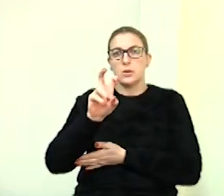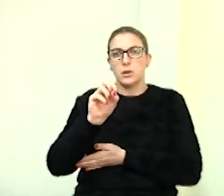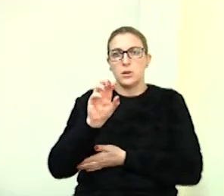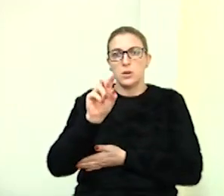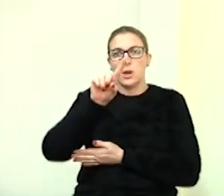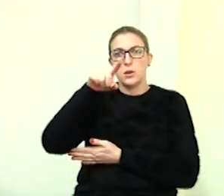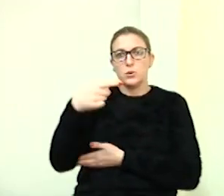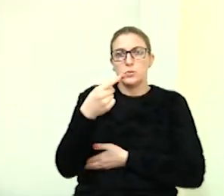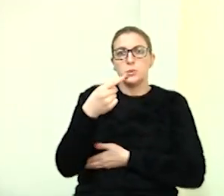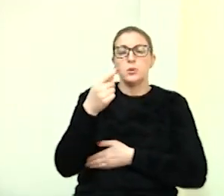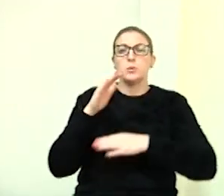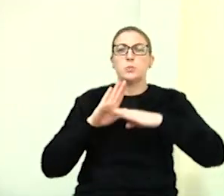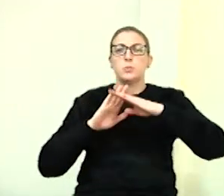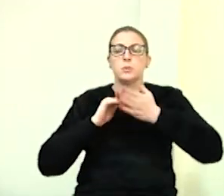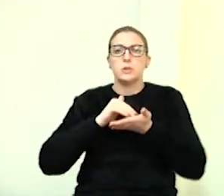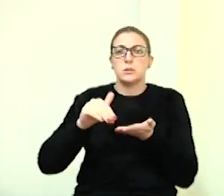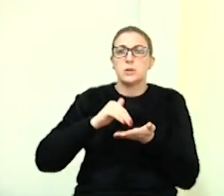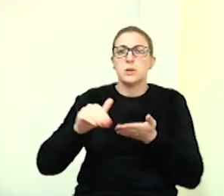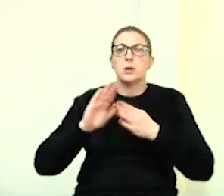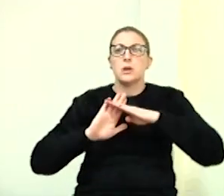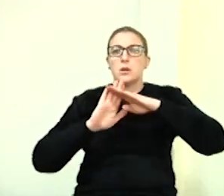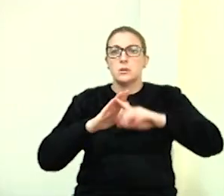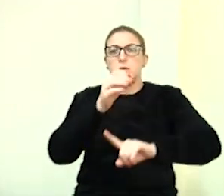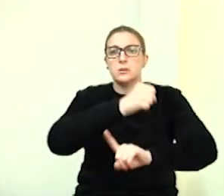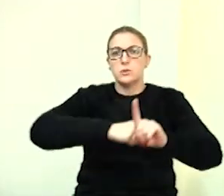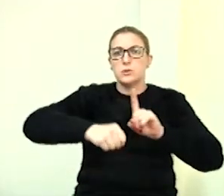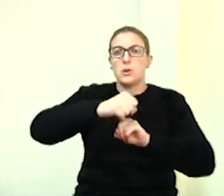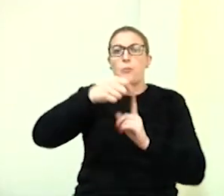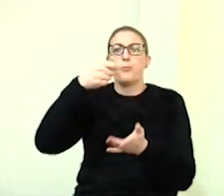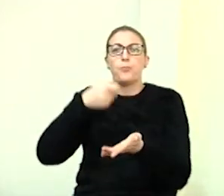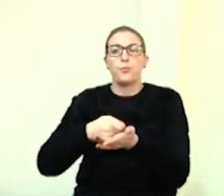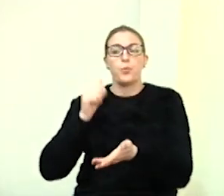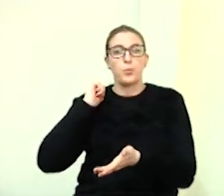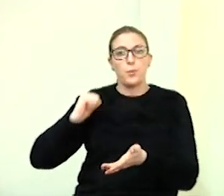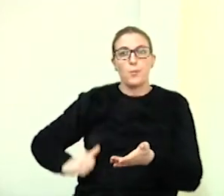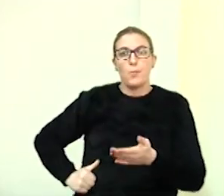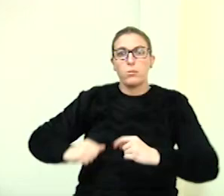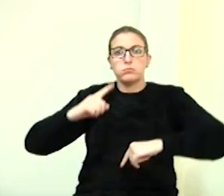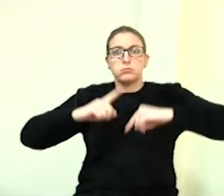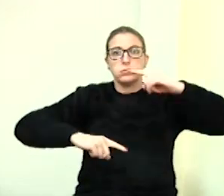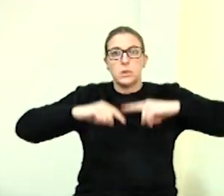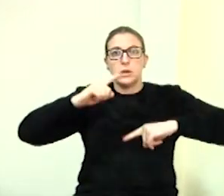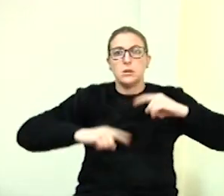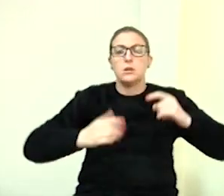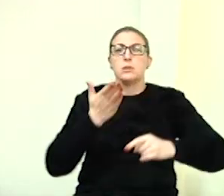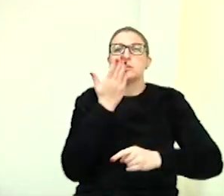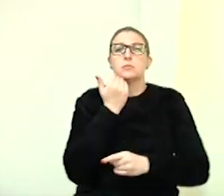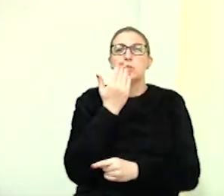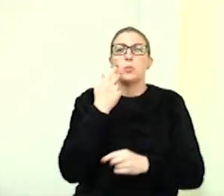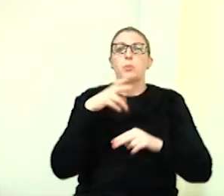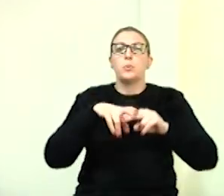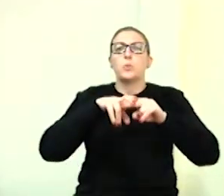cestas básicas em virtude da situação econômica atual em razão da Covid-19. Lido, senhor presidente.